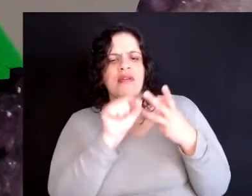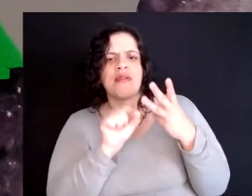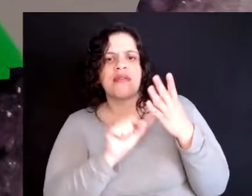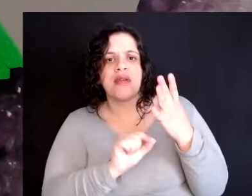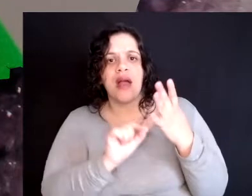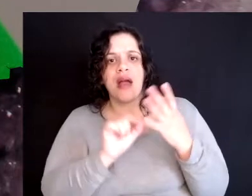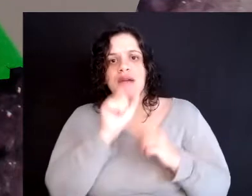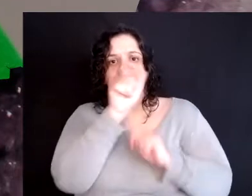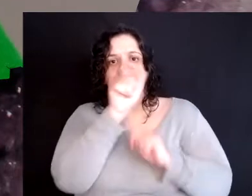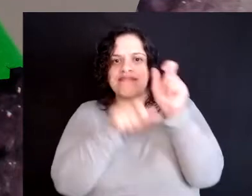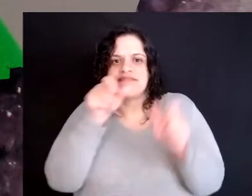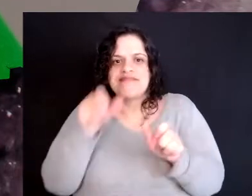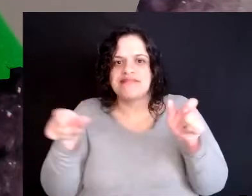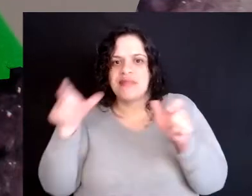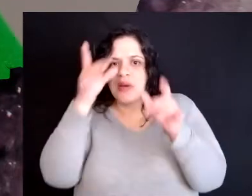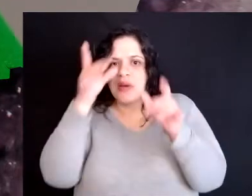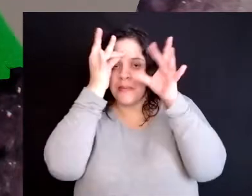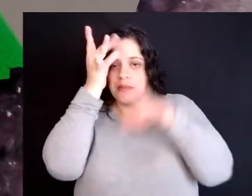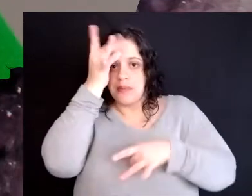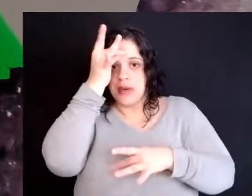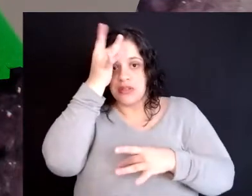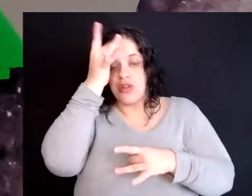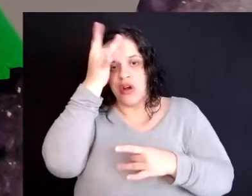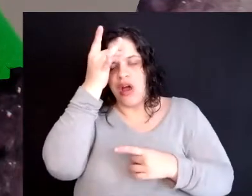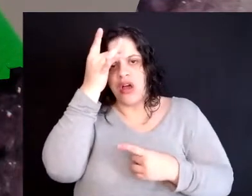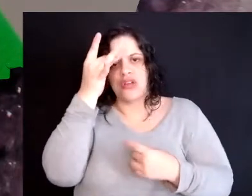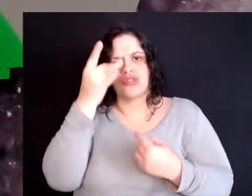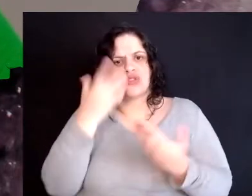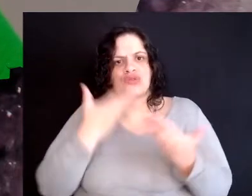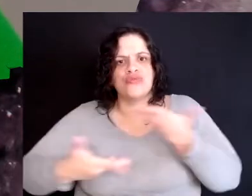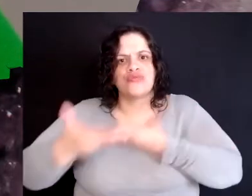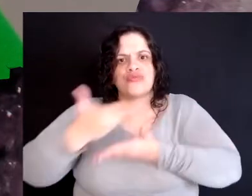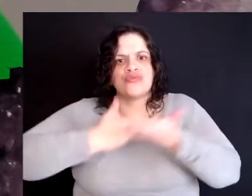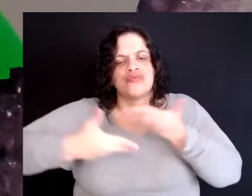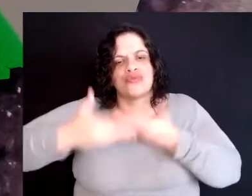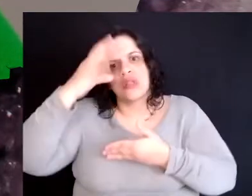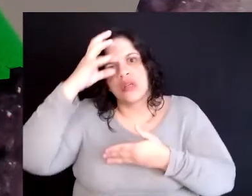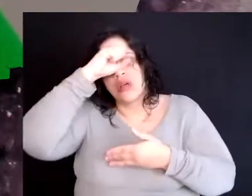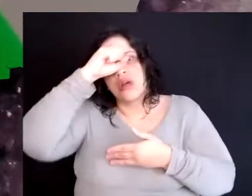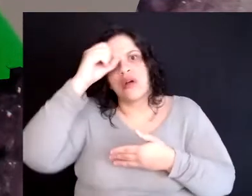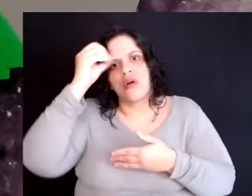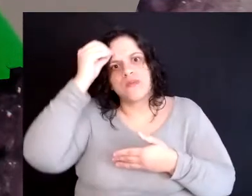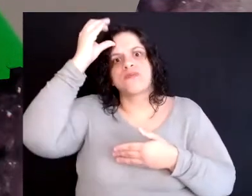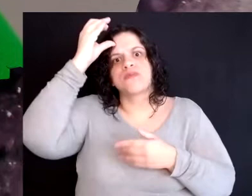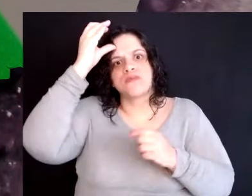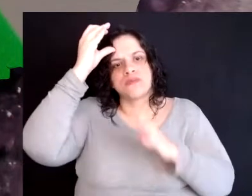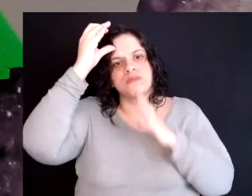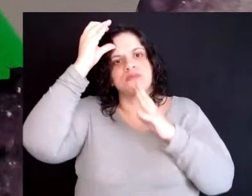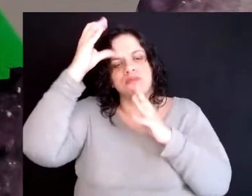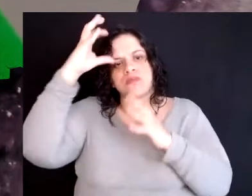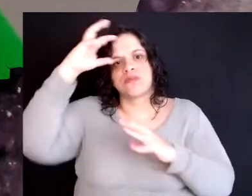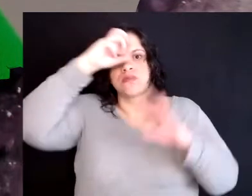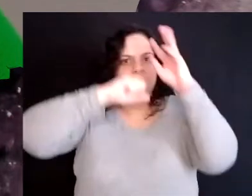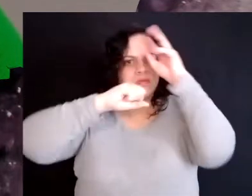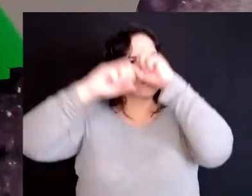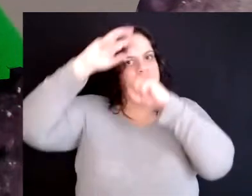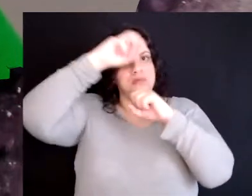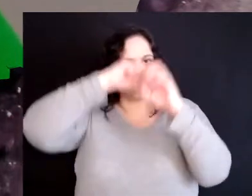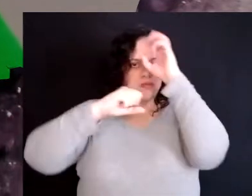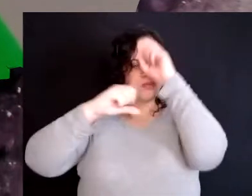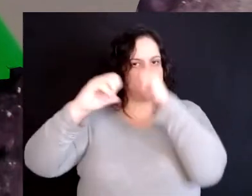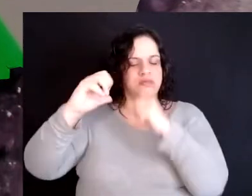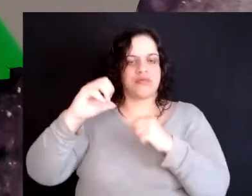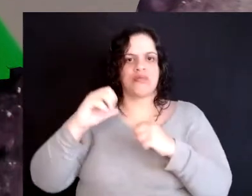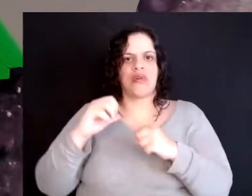é que vão lhe dando o quê? Os conhecimentos, né? As lições,